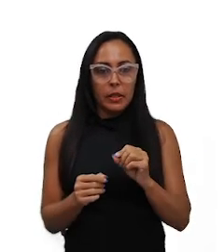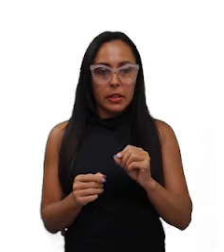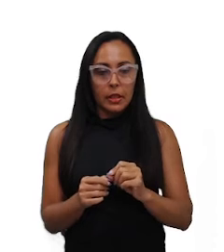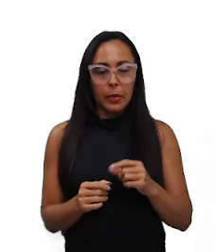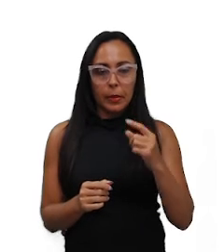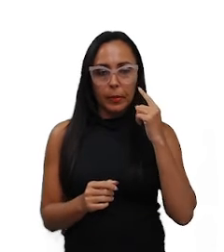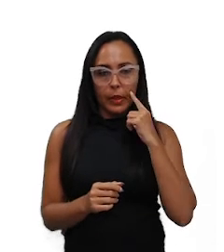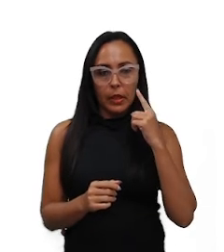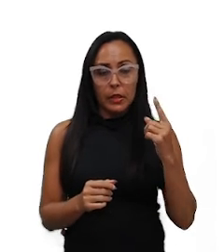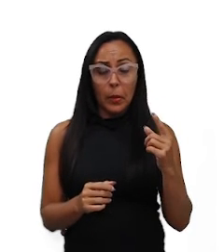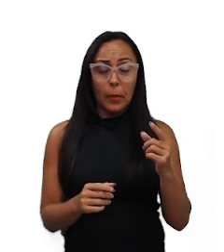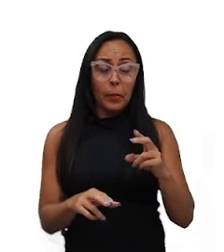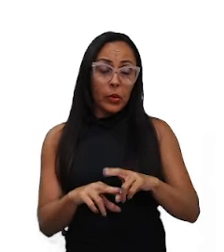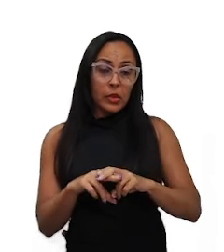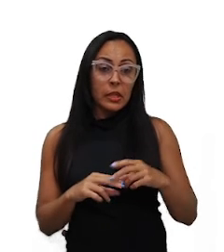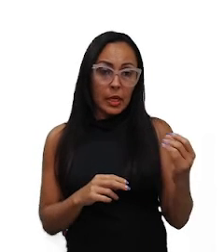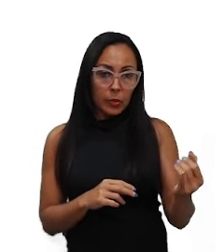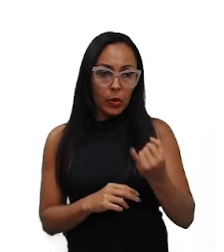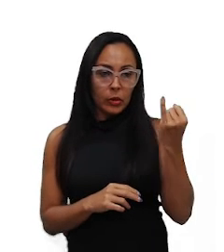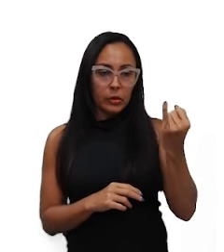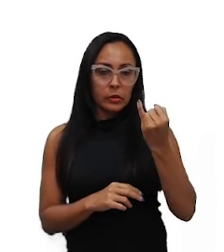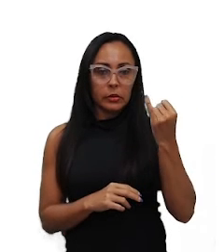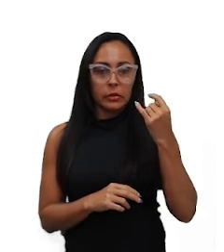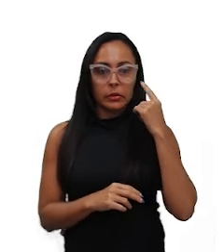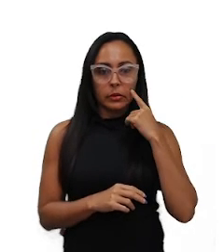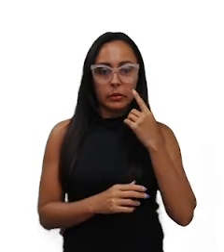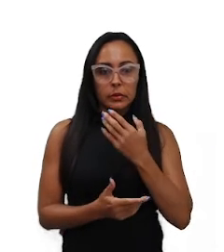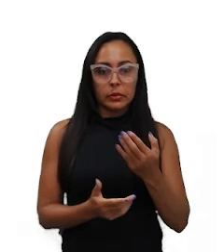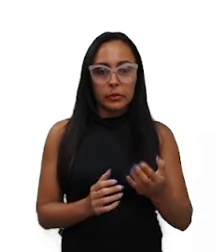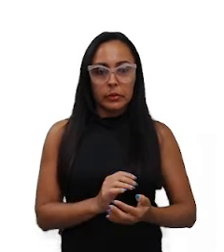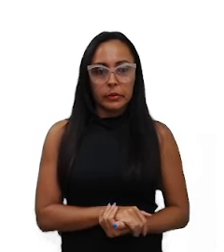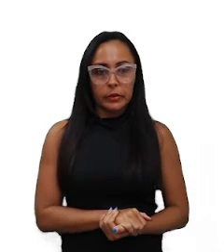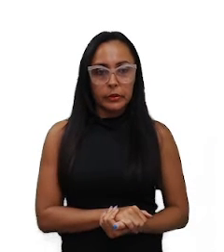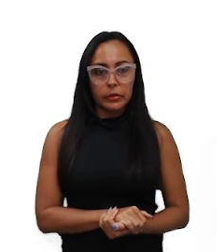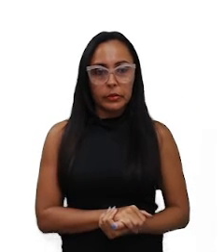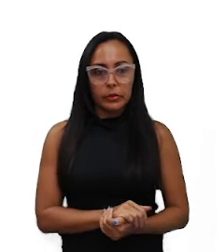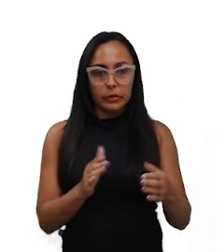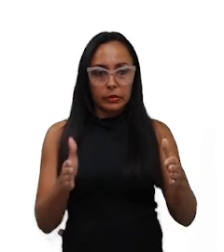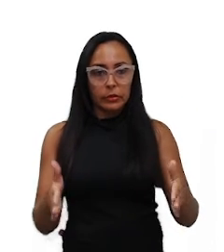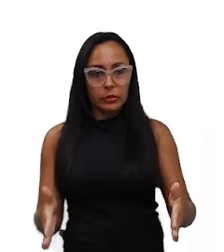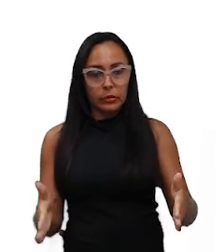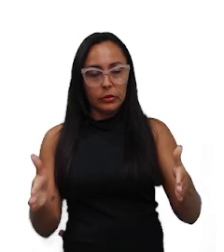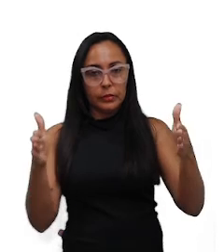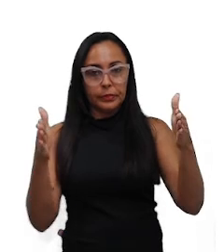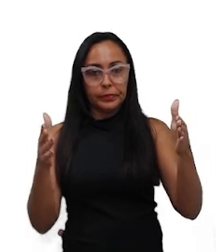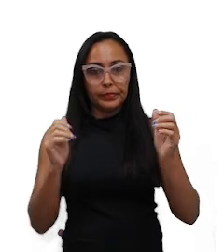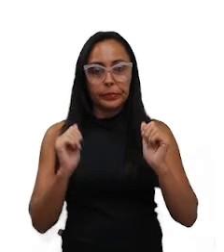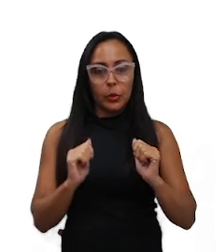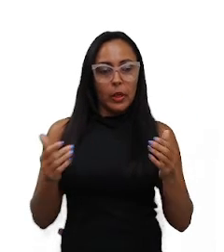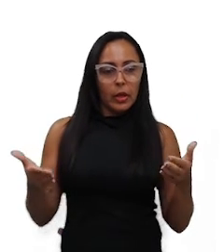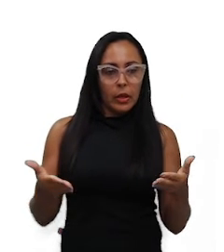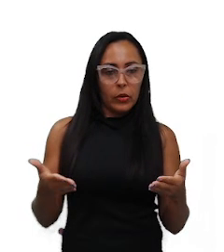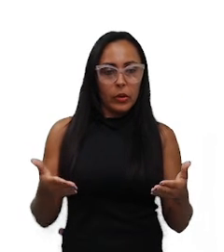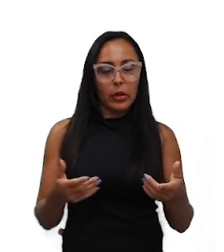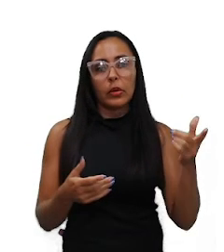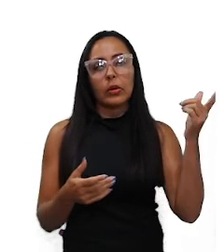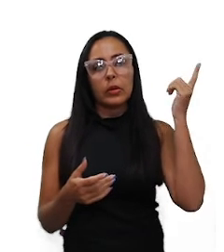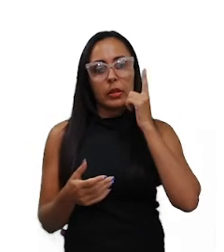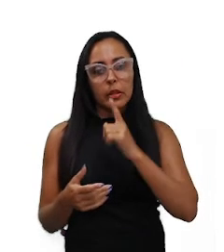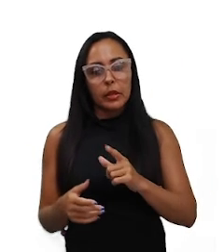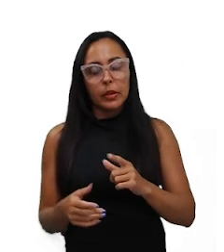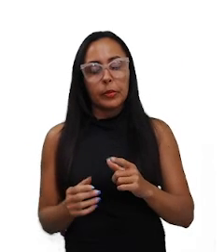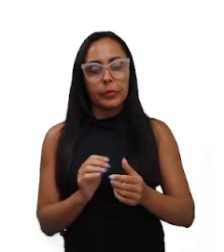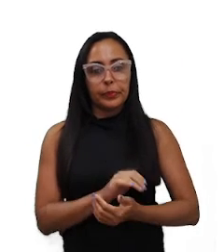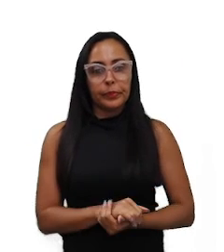mobiliário. Por isso que era importante aquela malha, né, do piso, para a gente poder agora conseguir